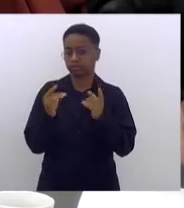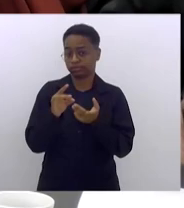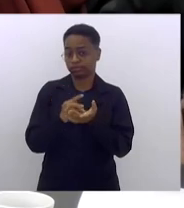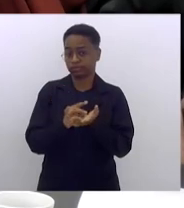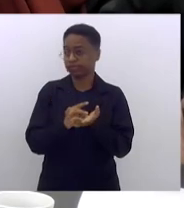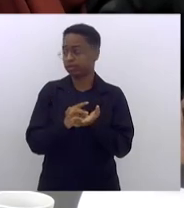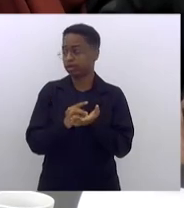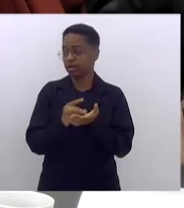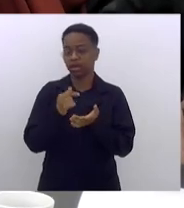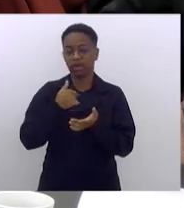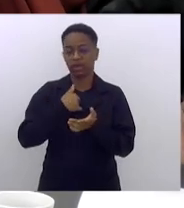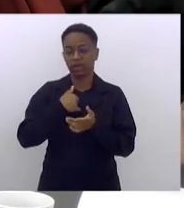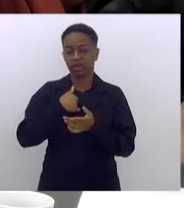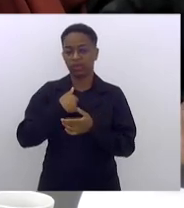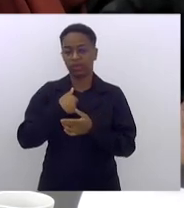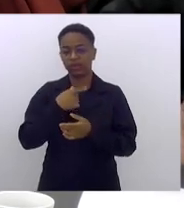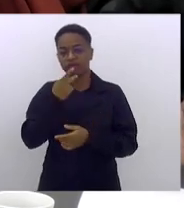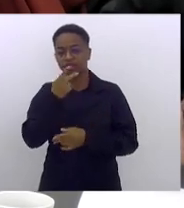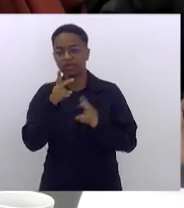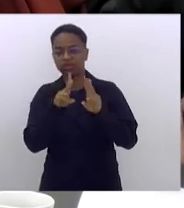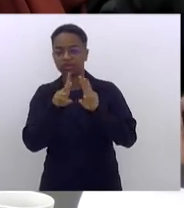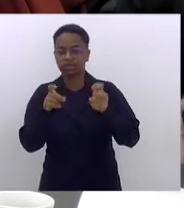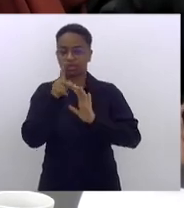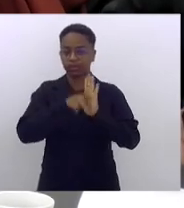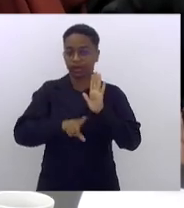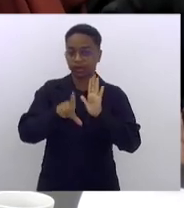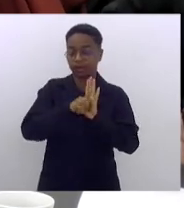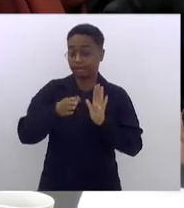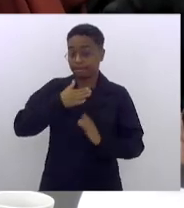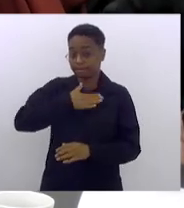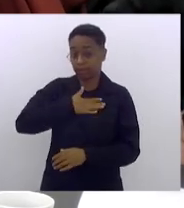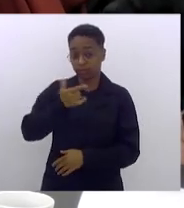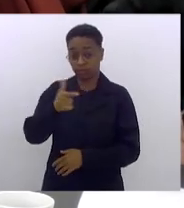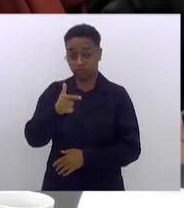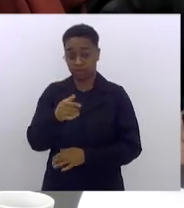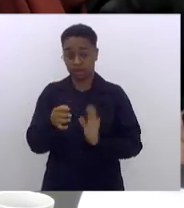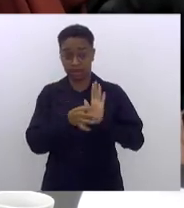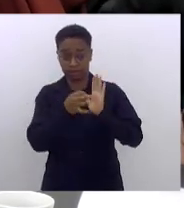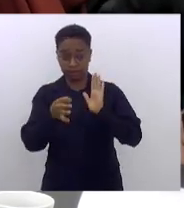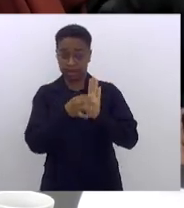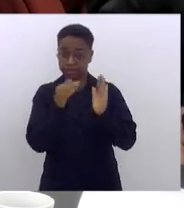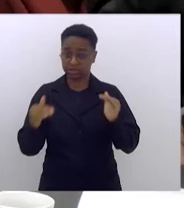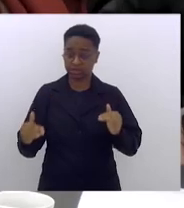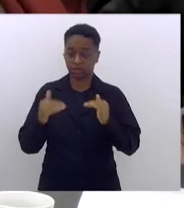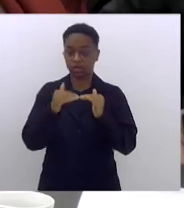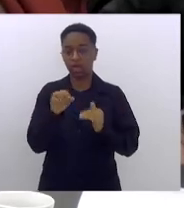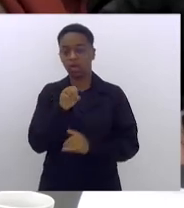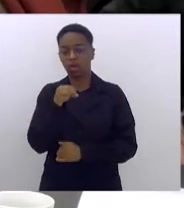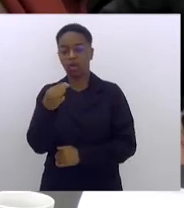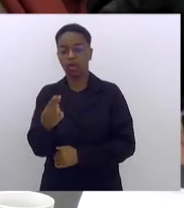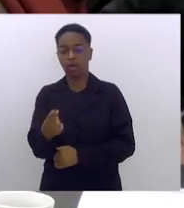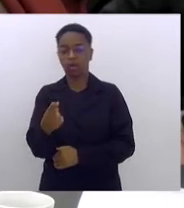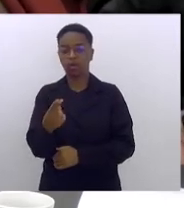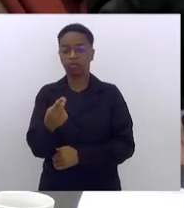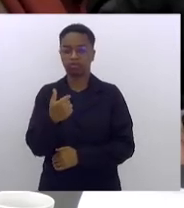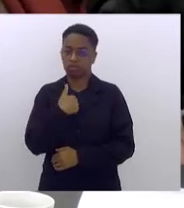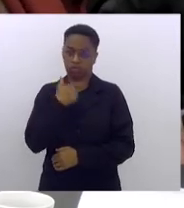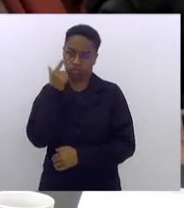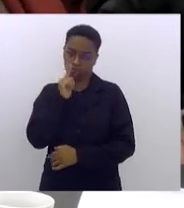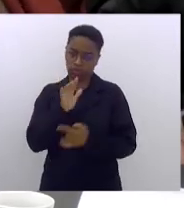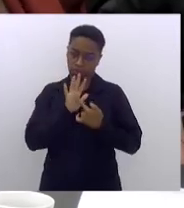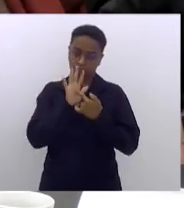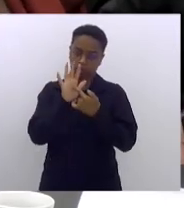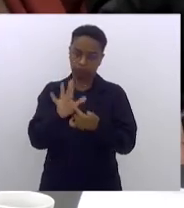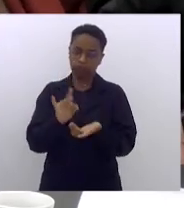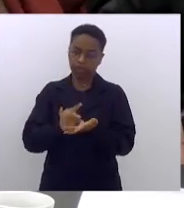onde eu estou questionando o fato de um PL meu não ter um parecer favorável e eu consigo demonstrar que